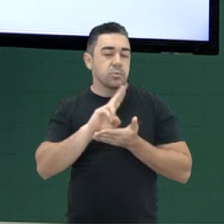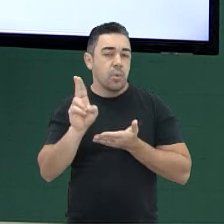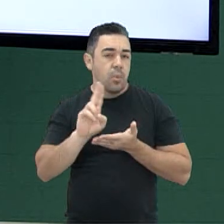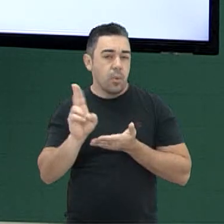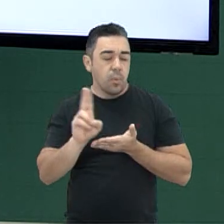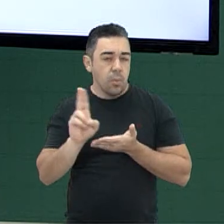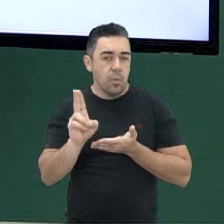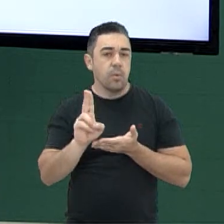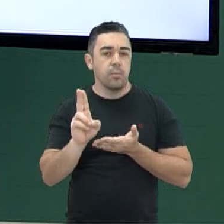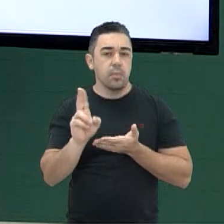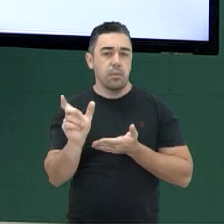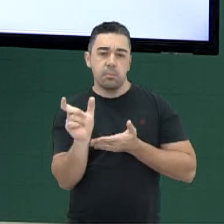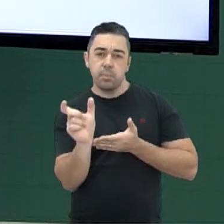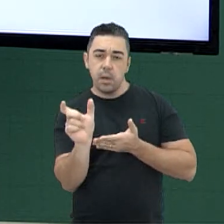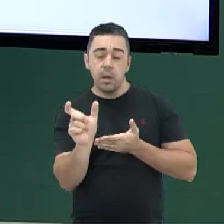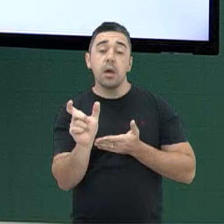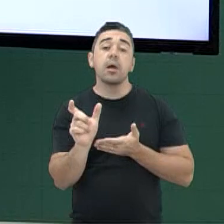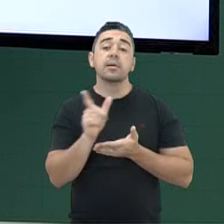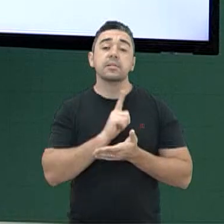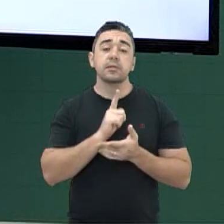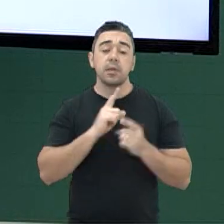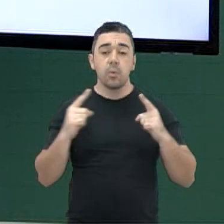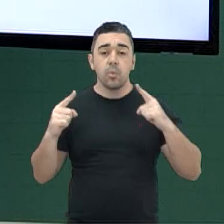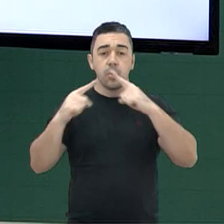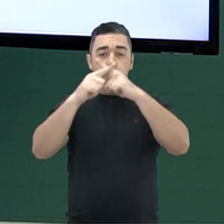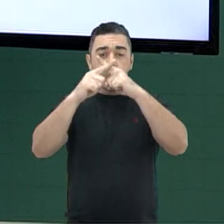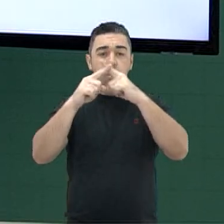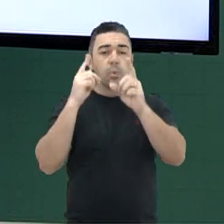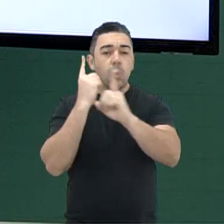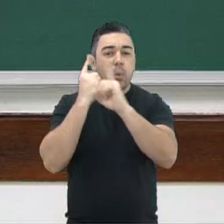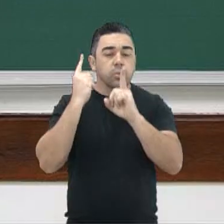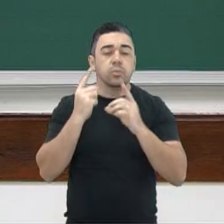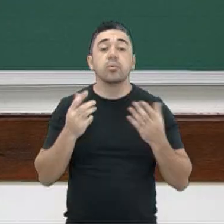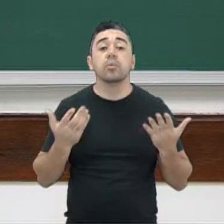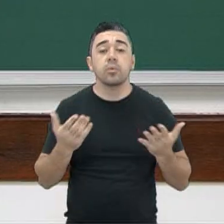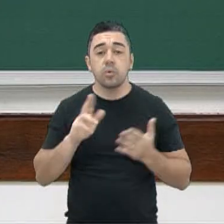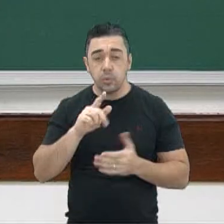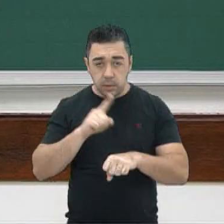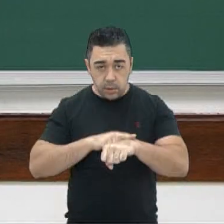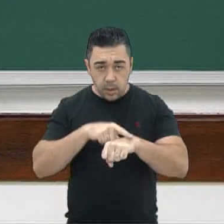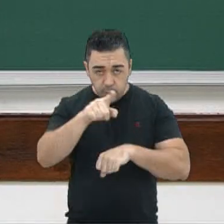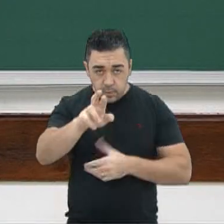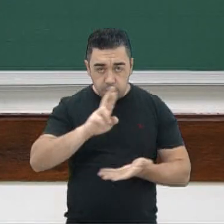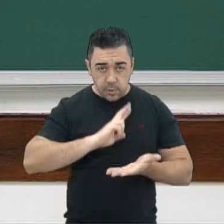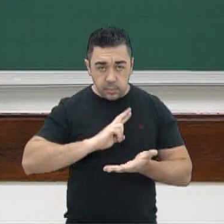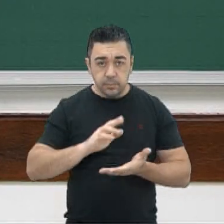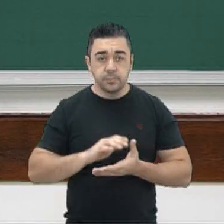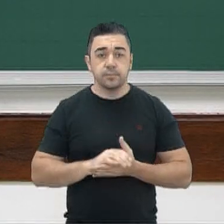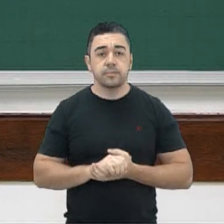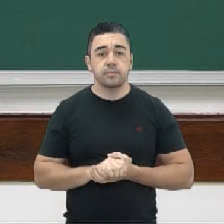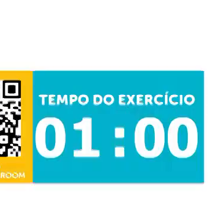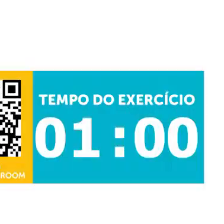que eu dou ao encontro dessas três alturas? Eu vou dar um tempo e vocês já respondem.